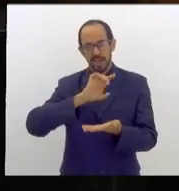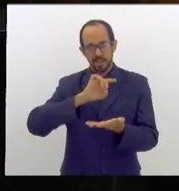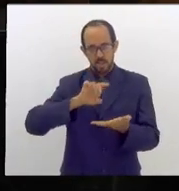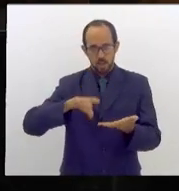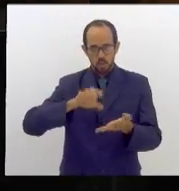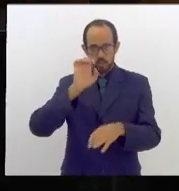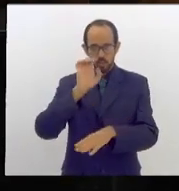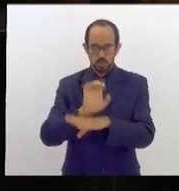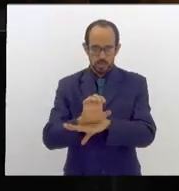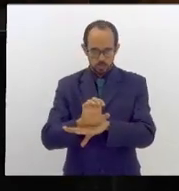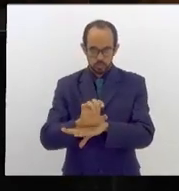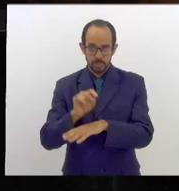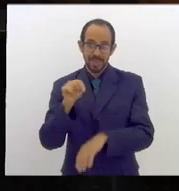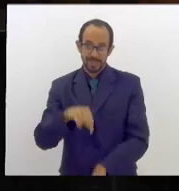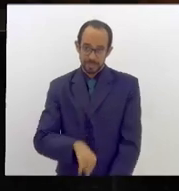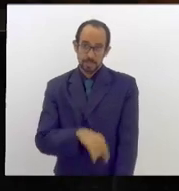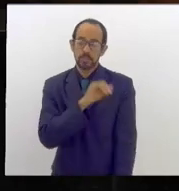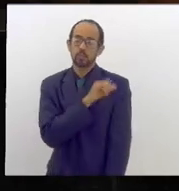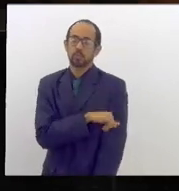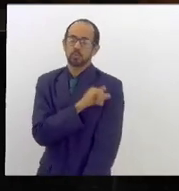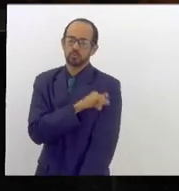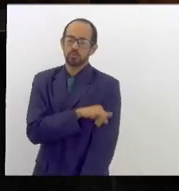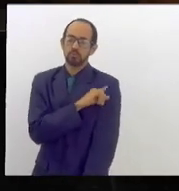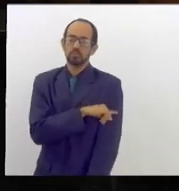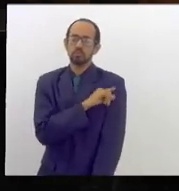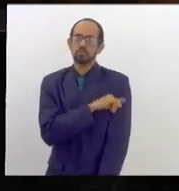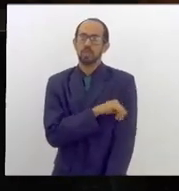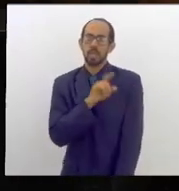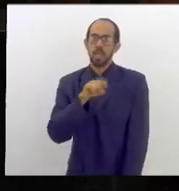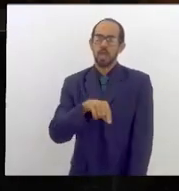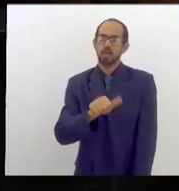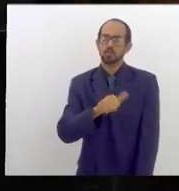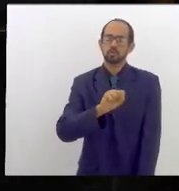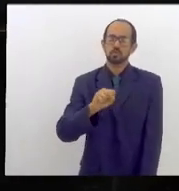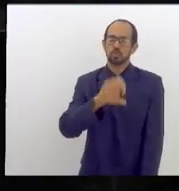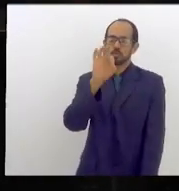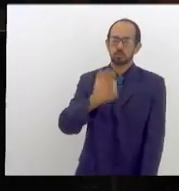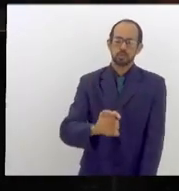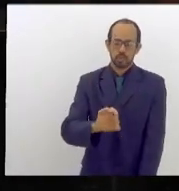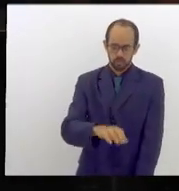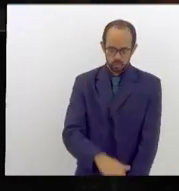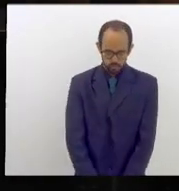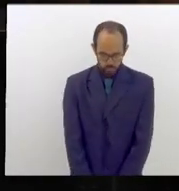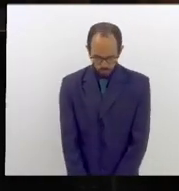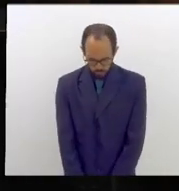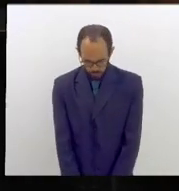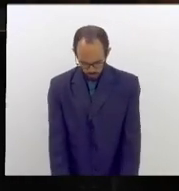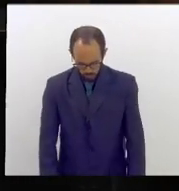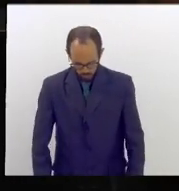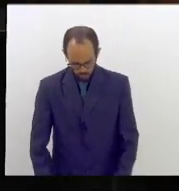que aqui no estado do Rio de Janeiro é 18 pontos percentuais